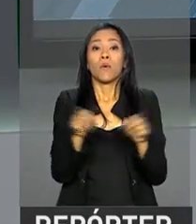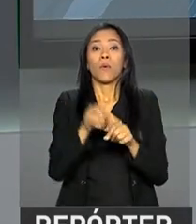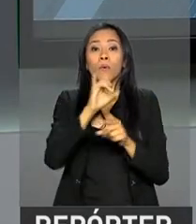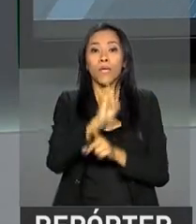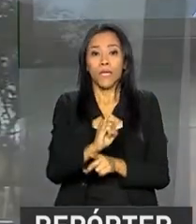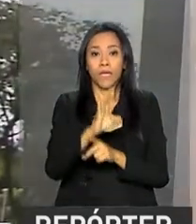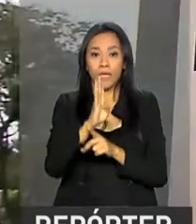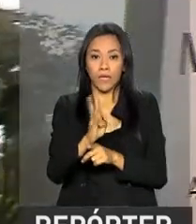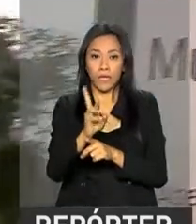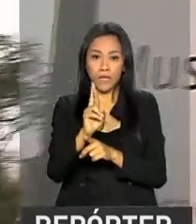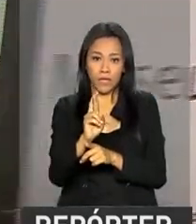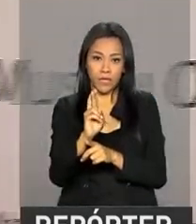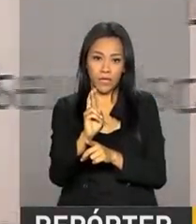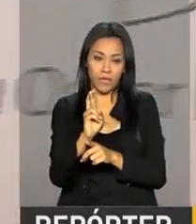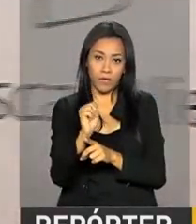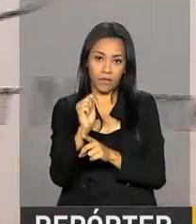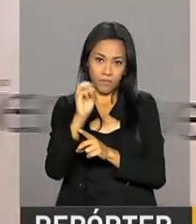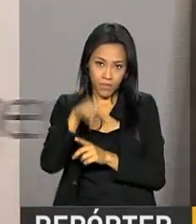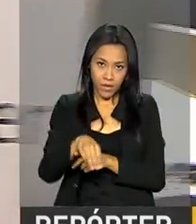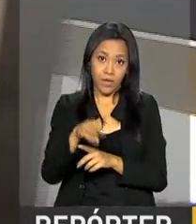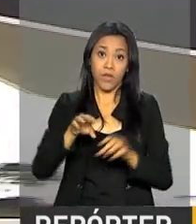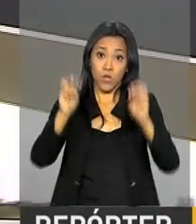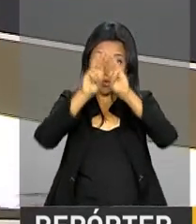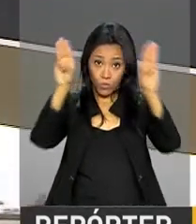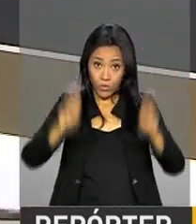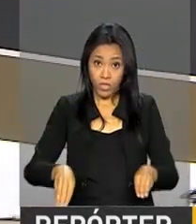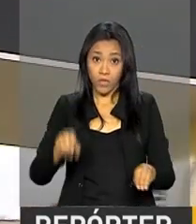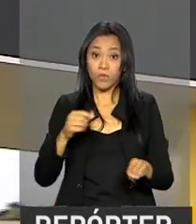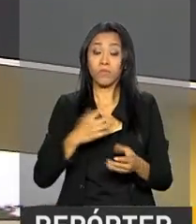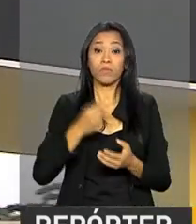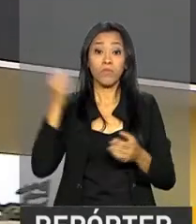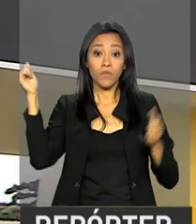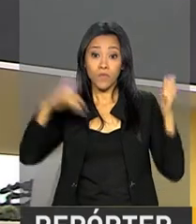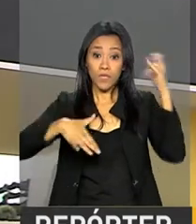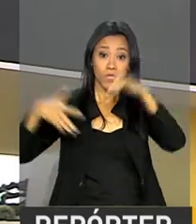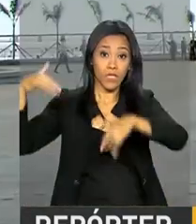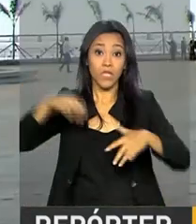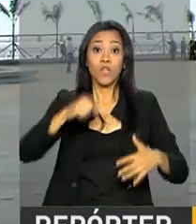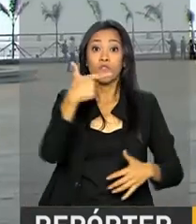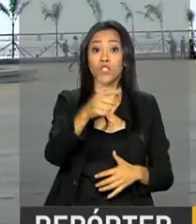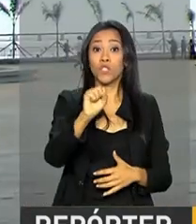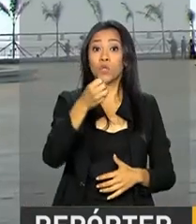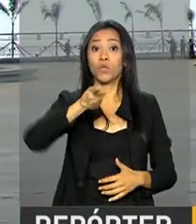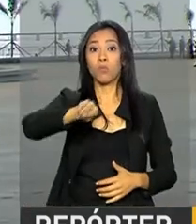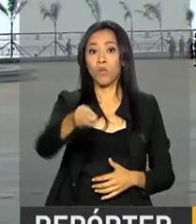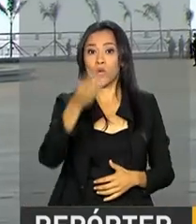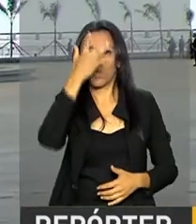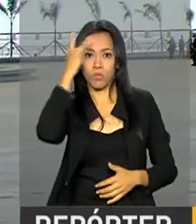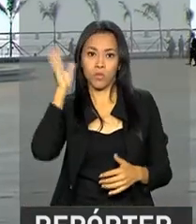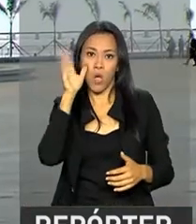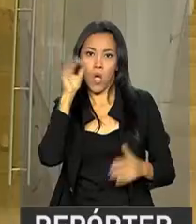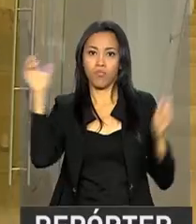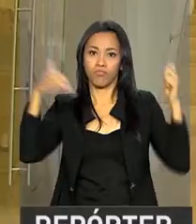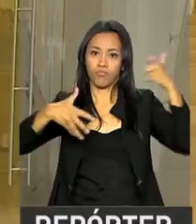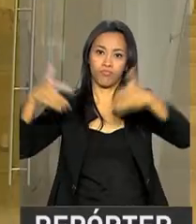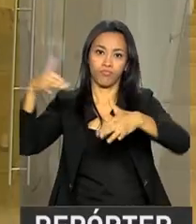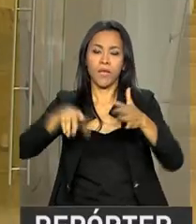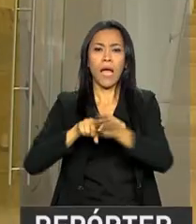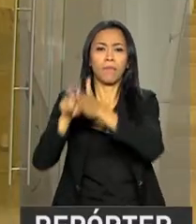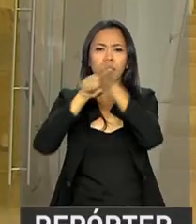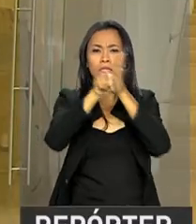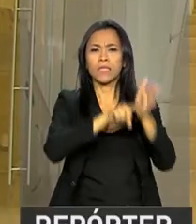divulgou que os museus brasileiros receberam mais de 28 milhões de visitas em 2016 a pesquisa foi feita em